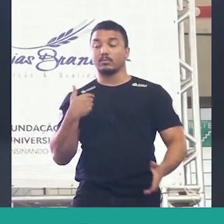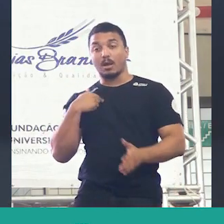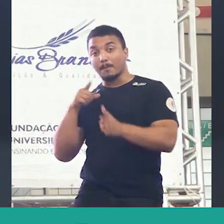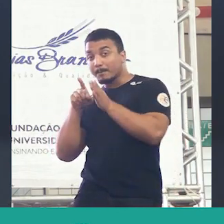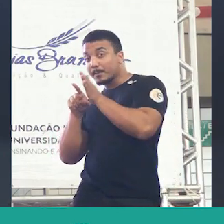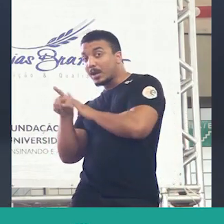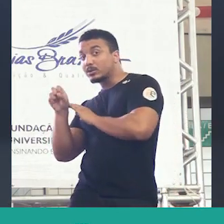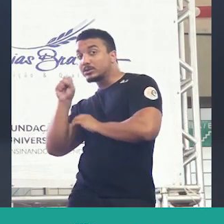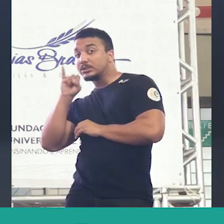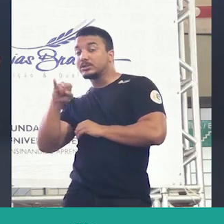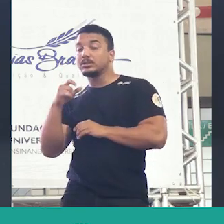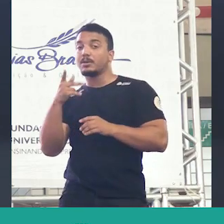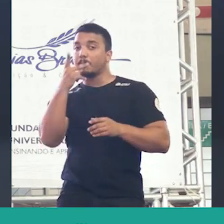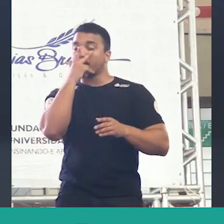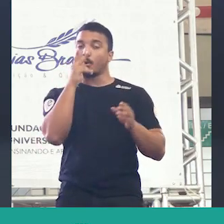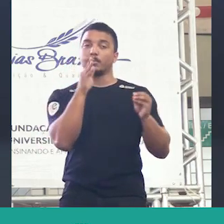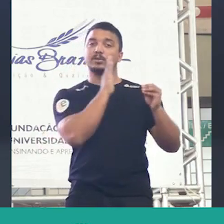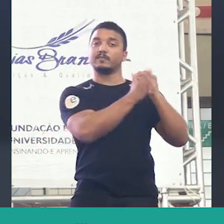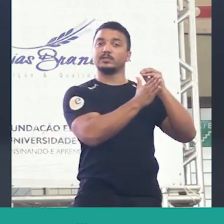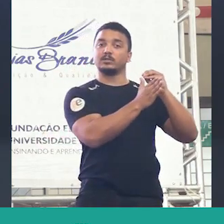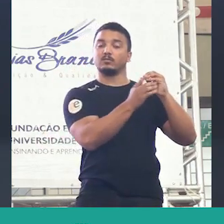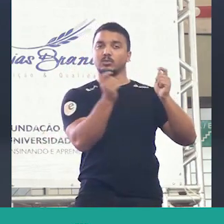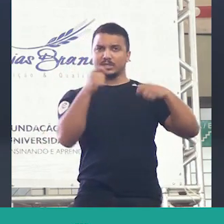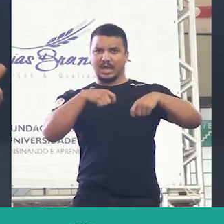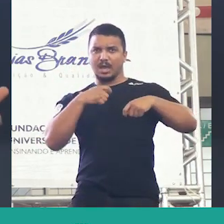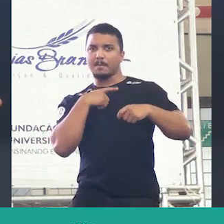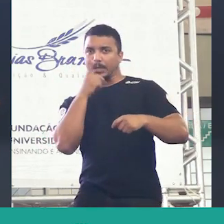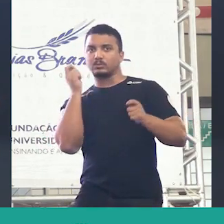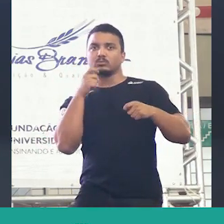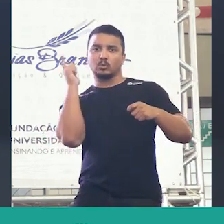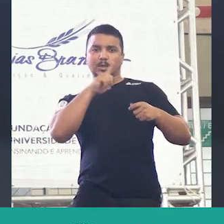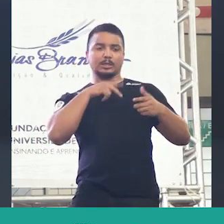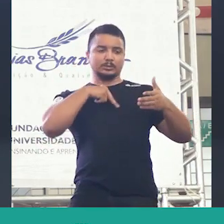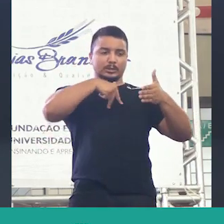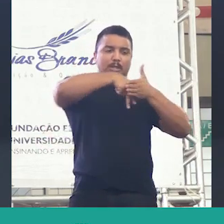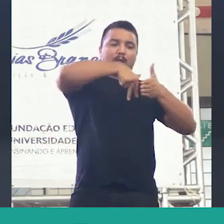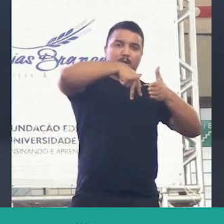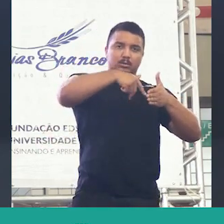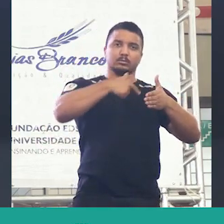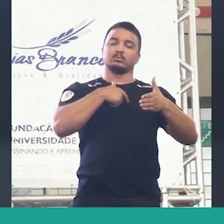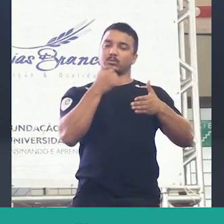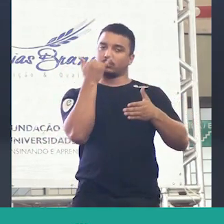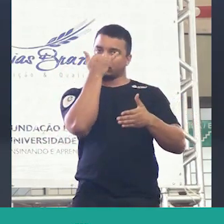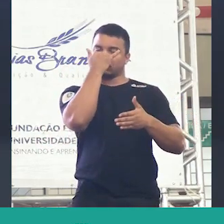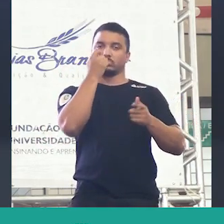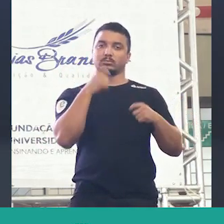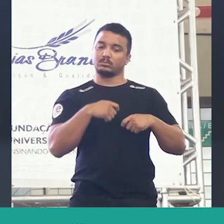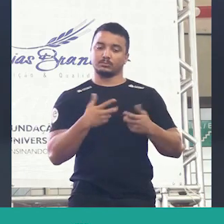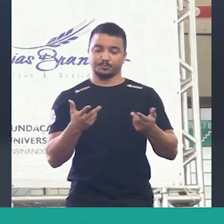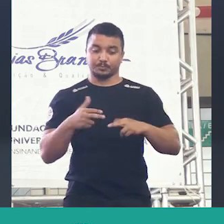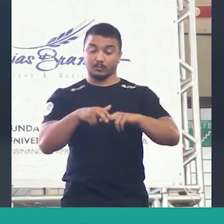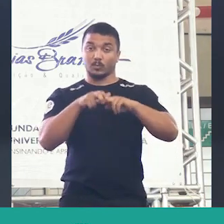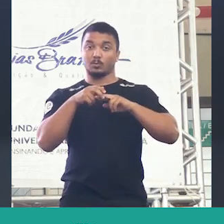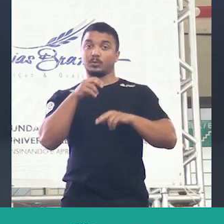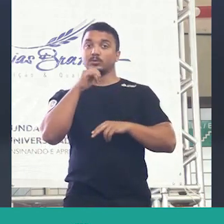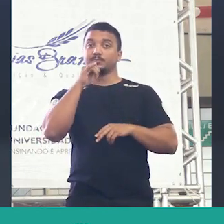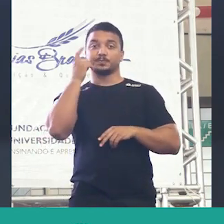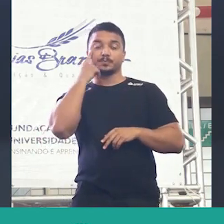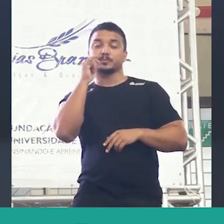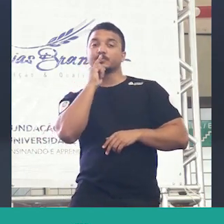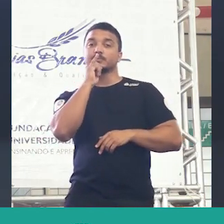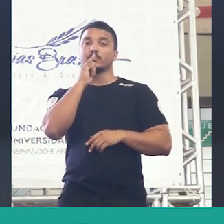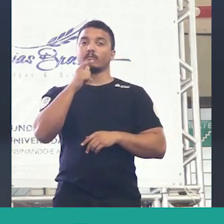para vocês, se for um objeto transparente, você pode ou não pode se chocar com ele? Então vamos lá. Você está